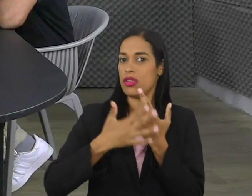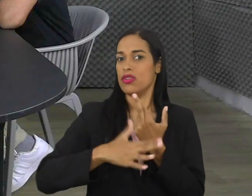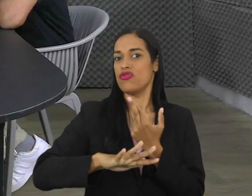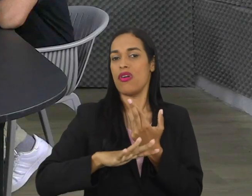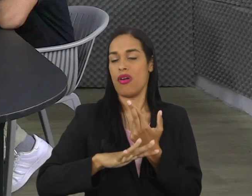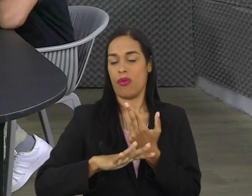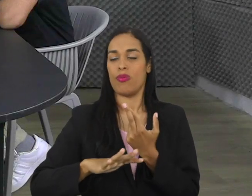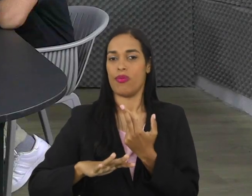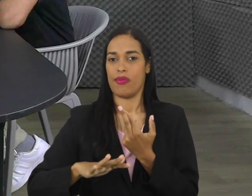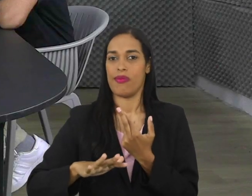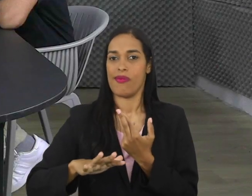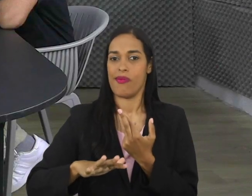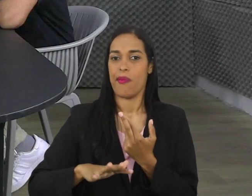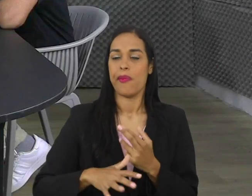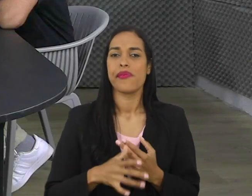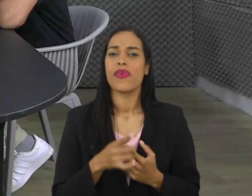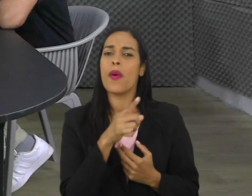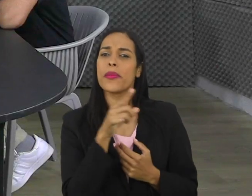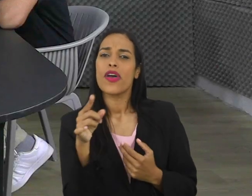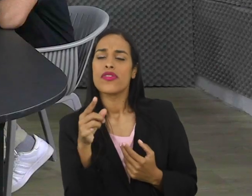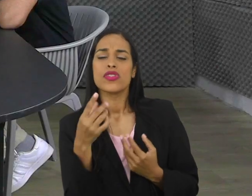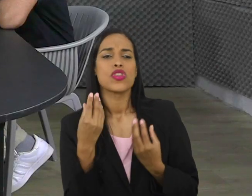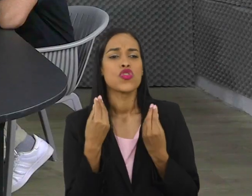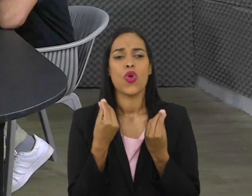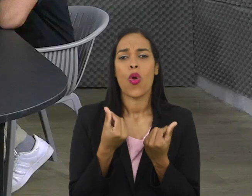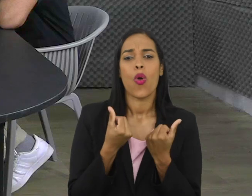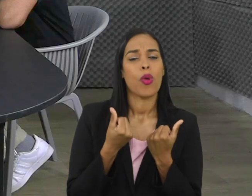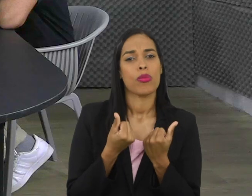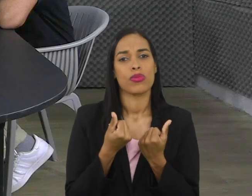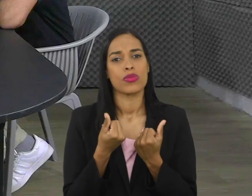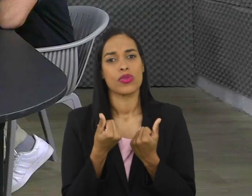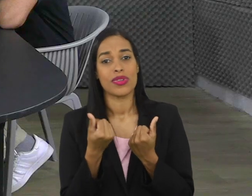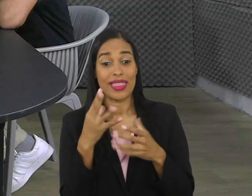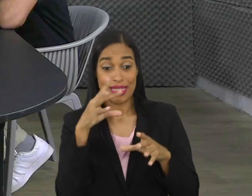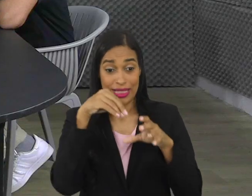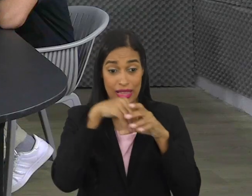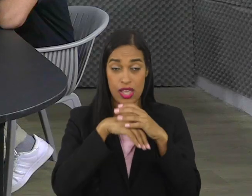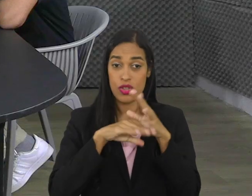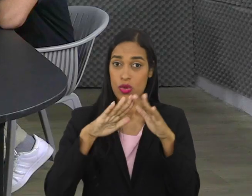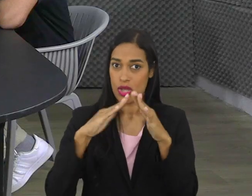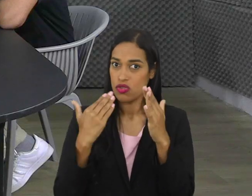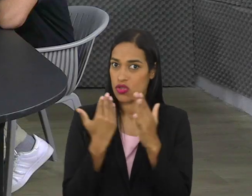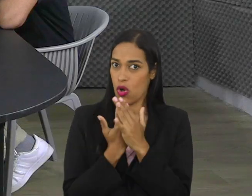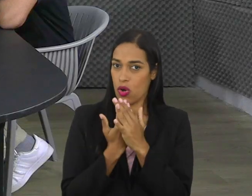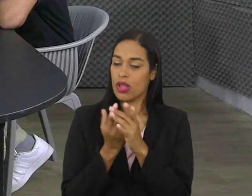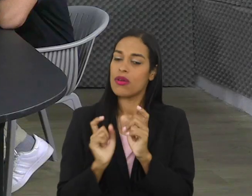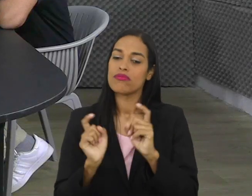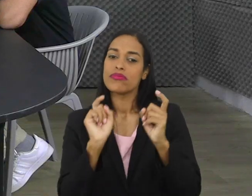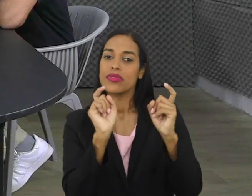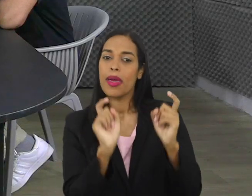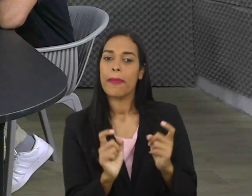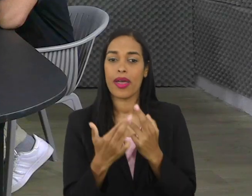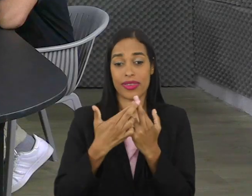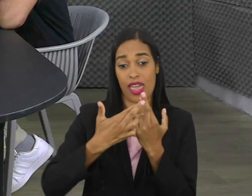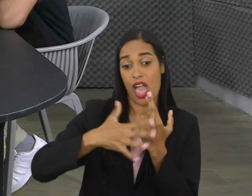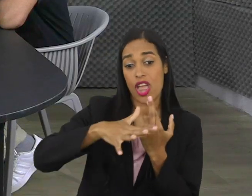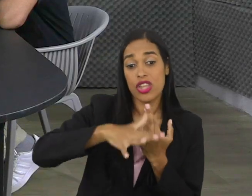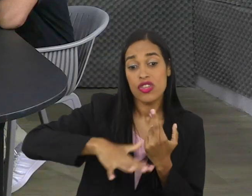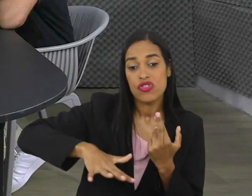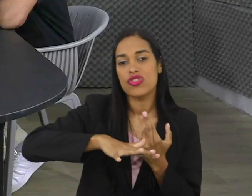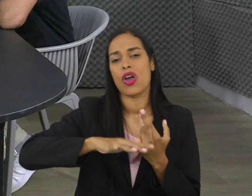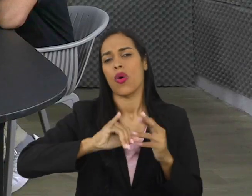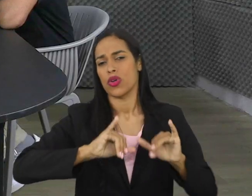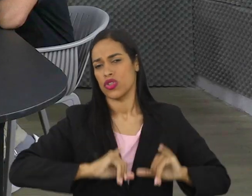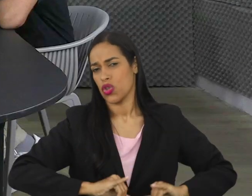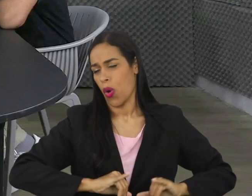religião. Como foi para vocês trazer um ritmo musical para a escola dentro de um debate que também é religioso e de